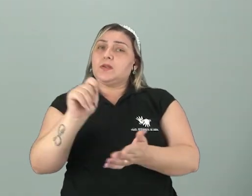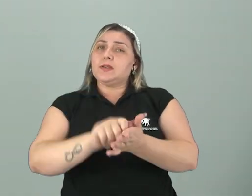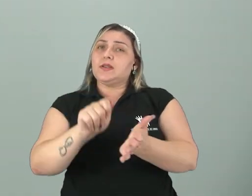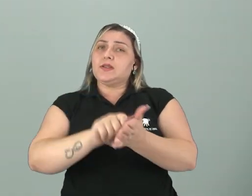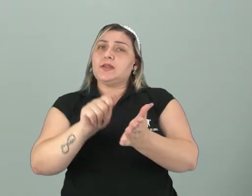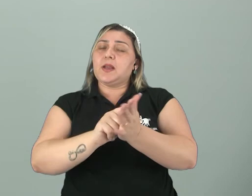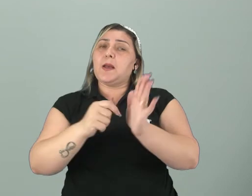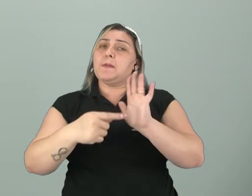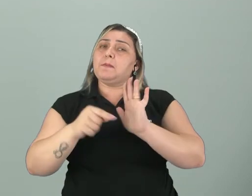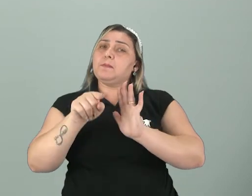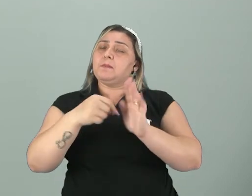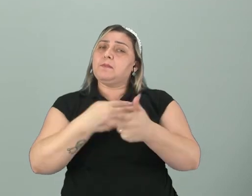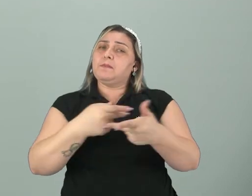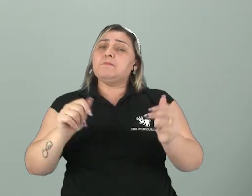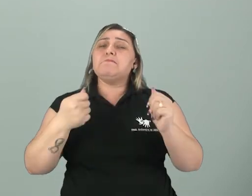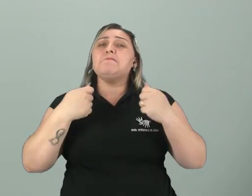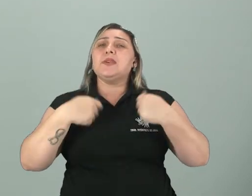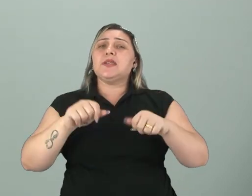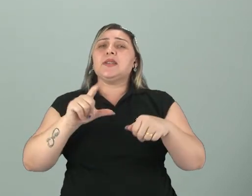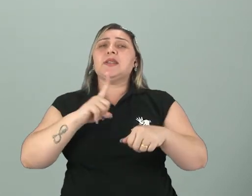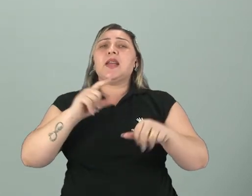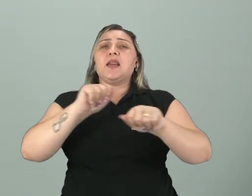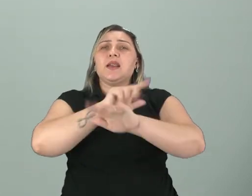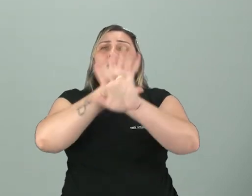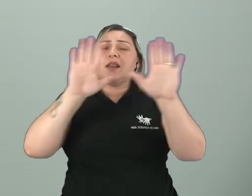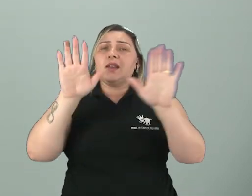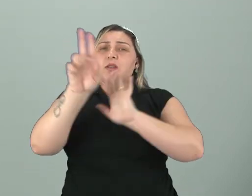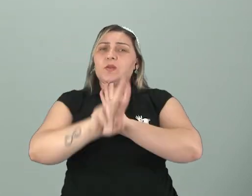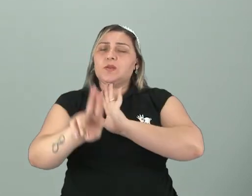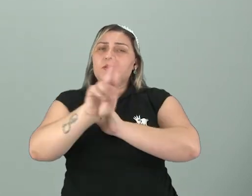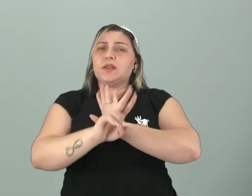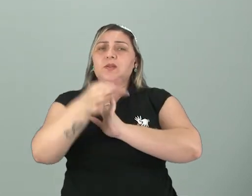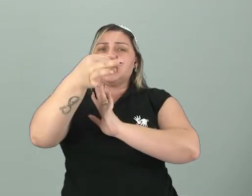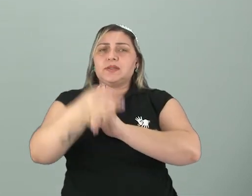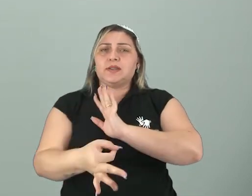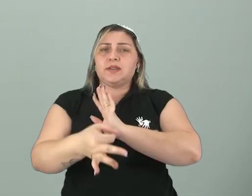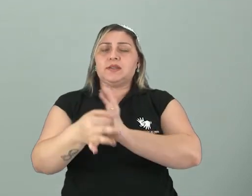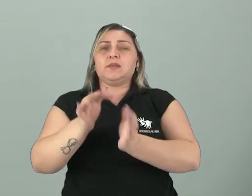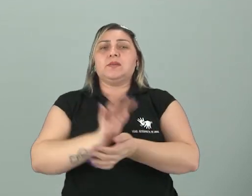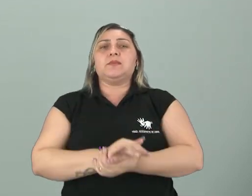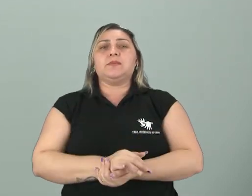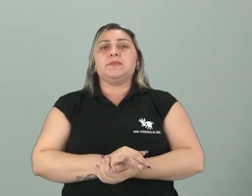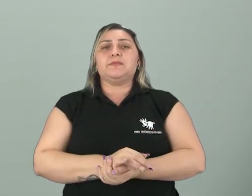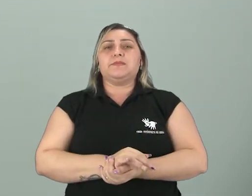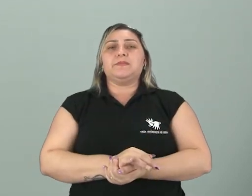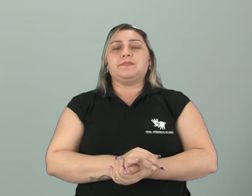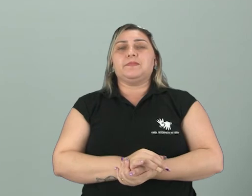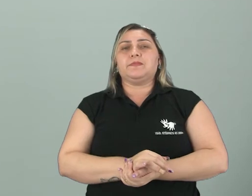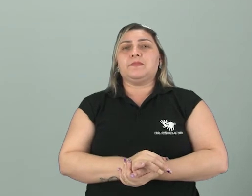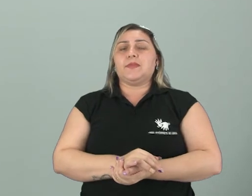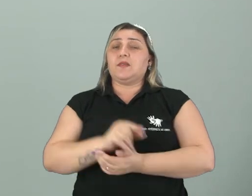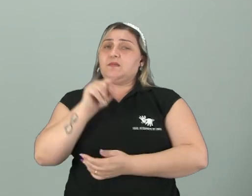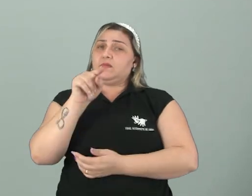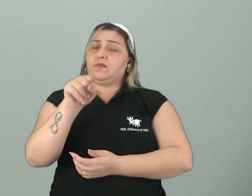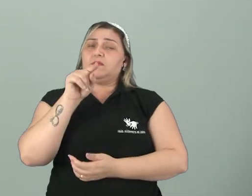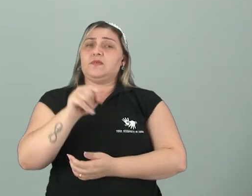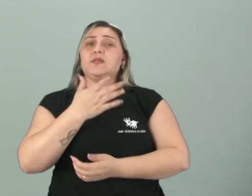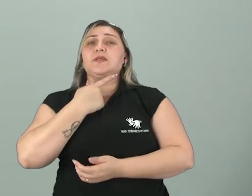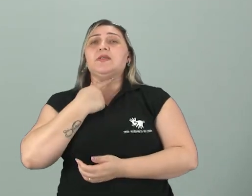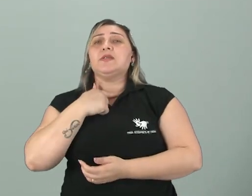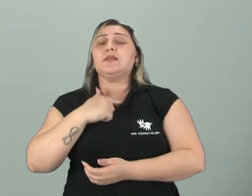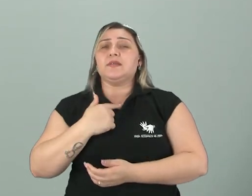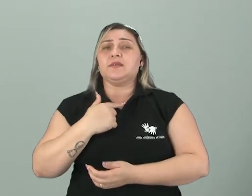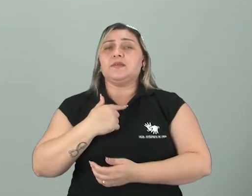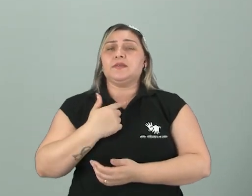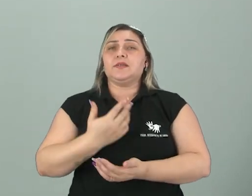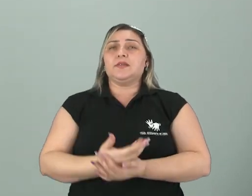escrita, a pontuação tem que ter clareza, tem que ser usado corretamente para ter o efeito de sentido que você